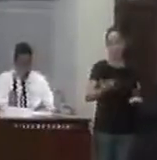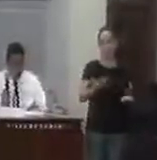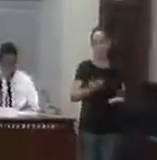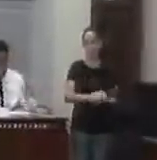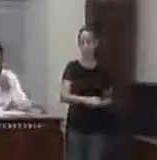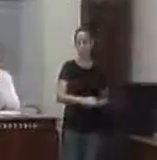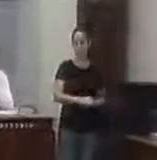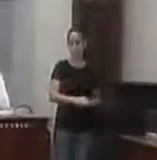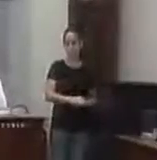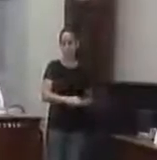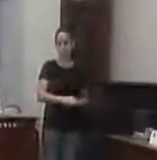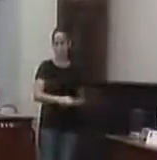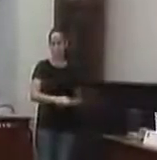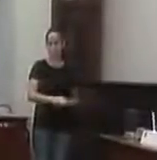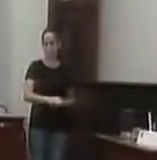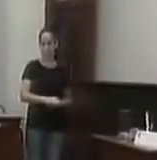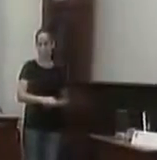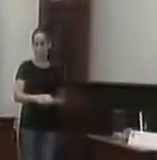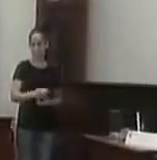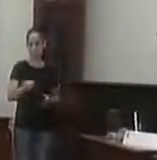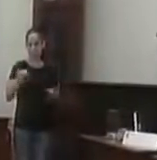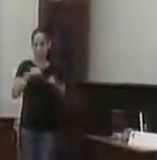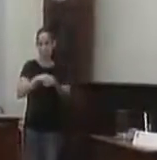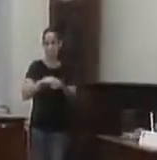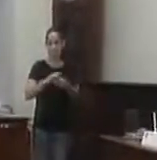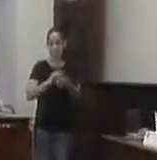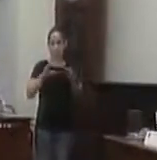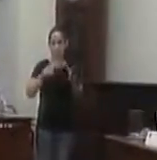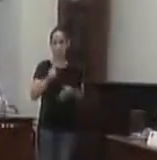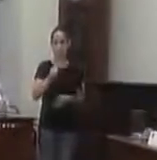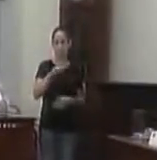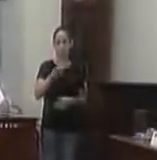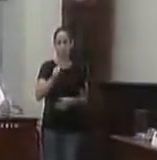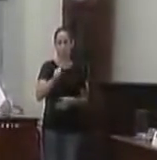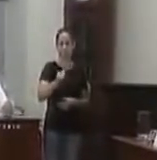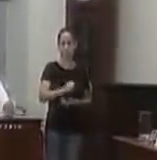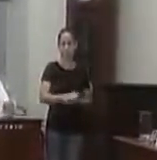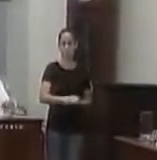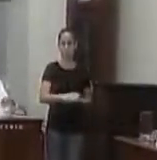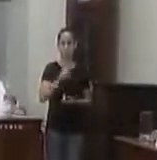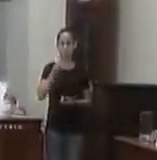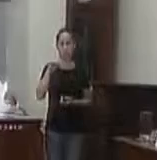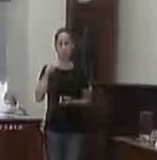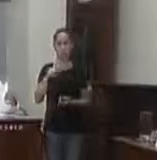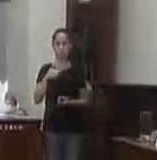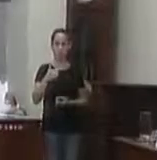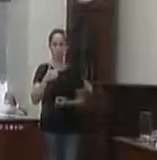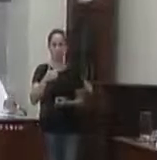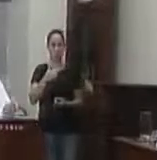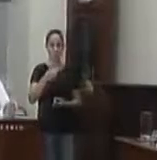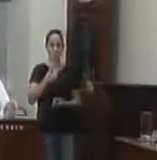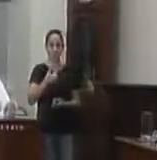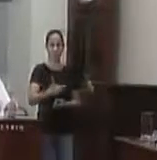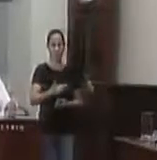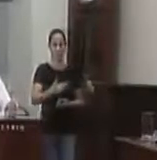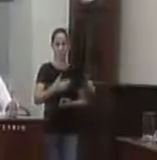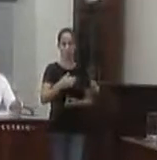Vamos colocar em votação a dispensa da ata da sessão ordinária do dia 2/4